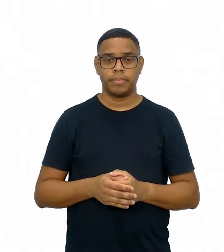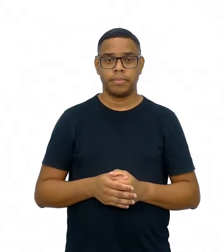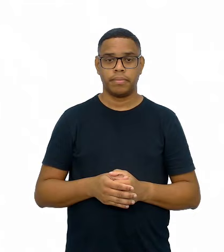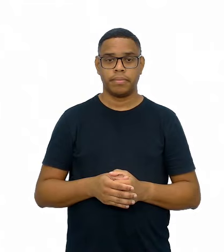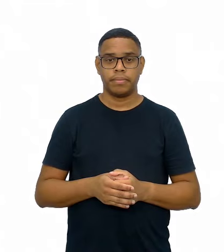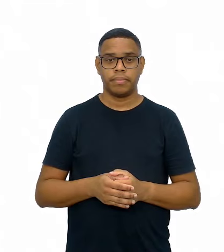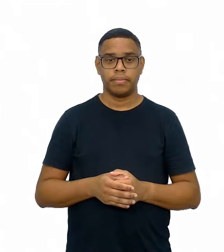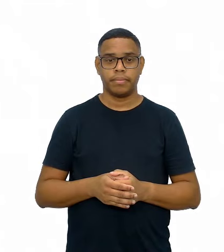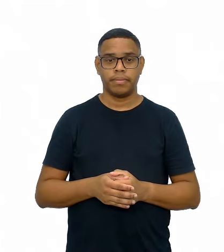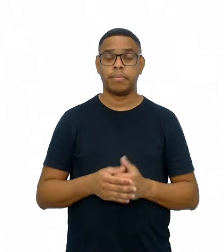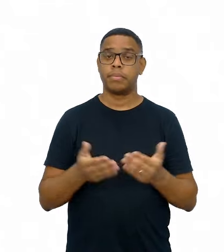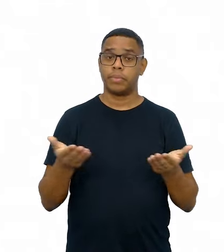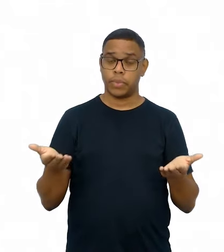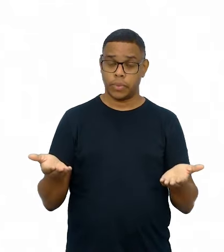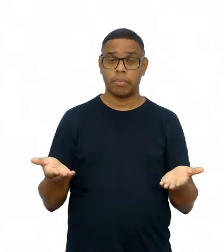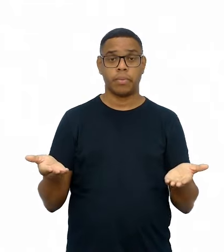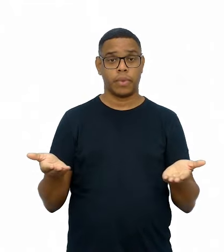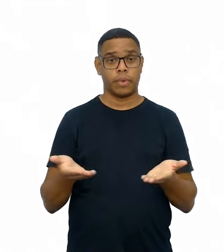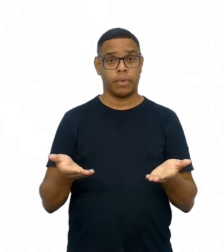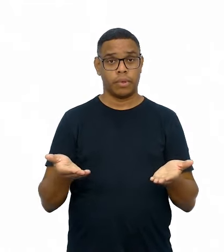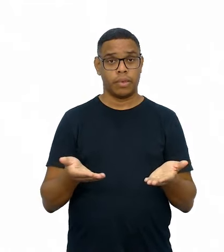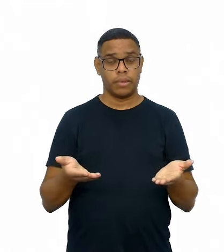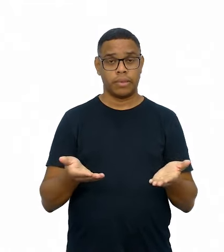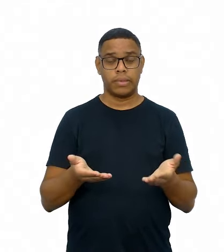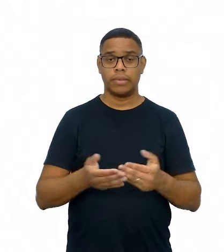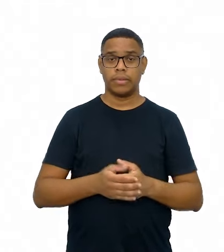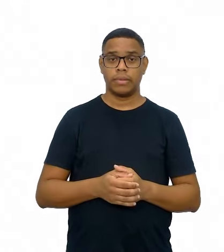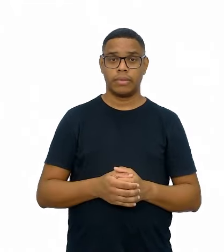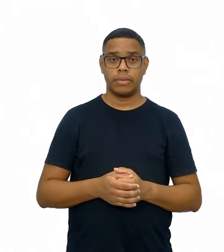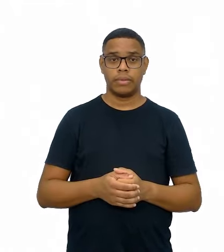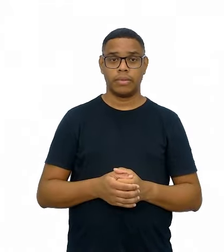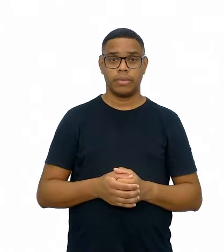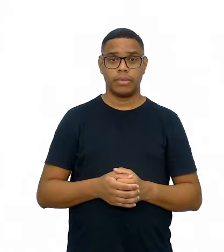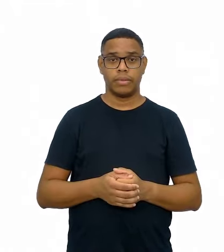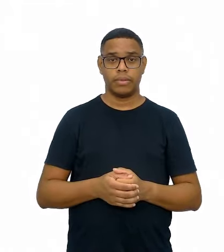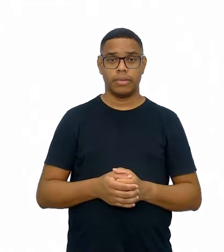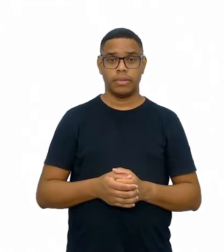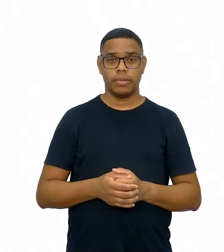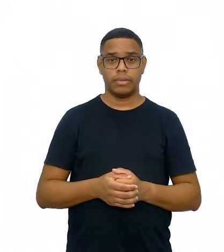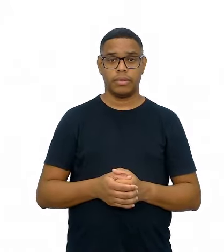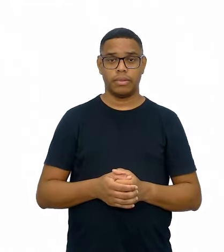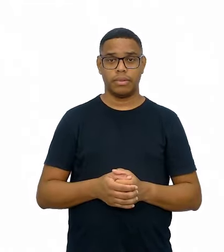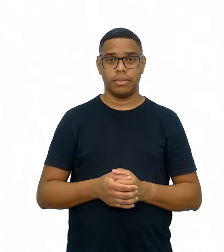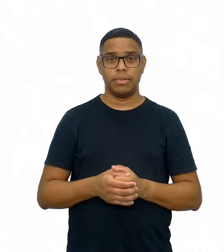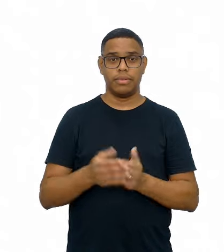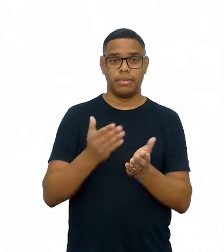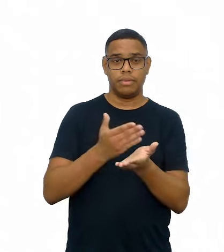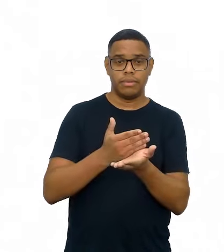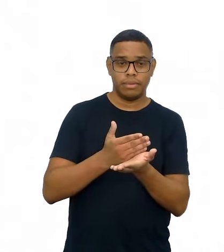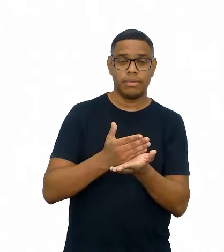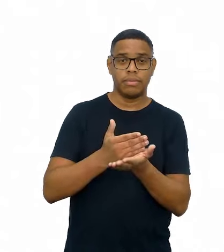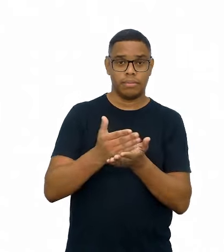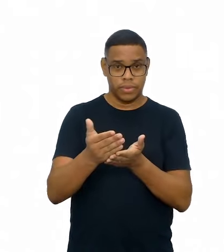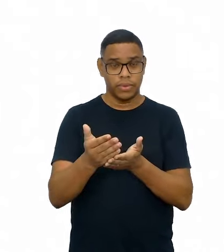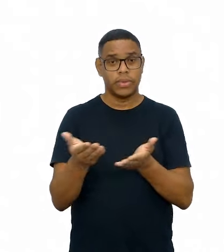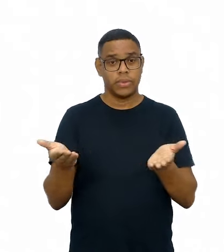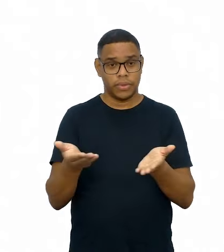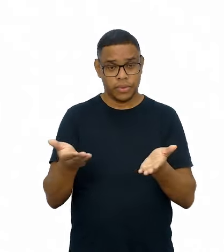iniciar, né, para nós iniciarmos essa formação, estou compartilhando aí para vocês os objetivos que buscaremos